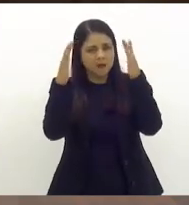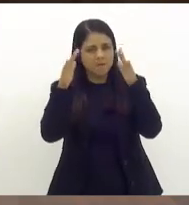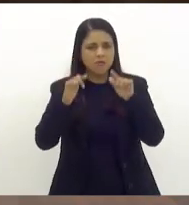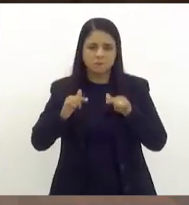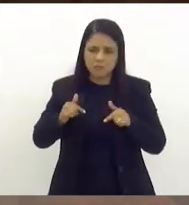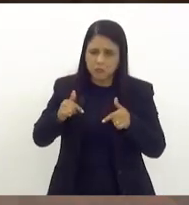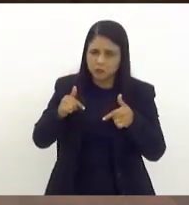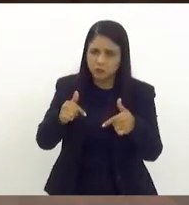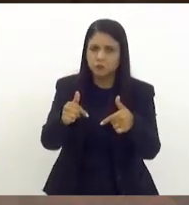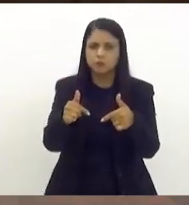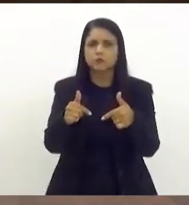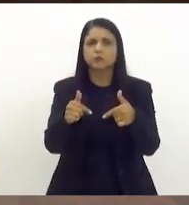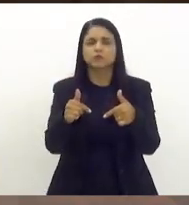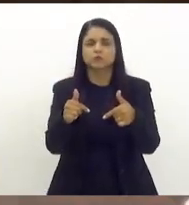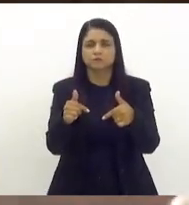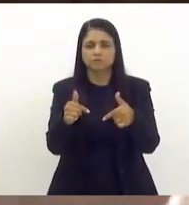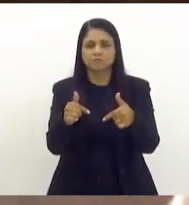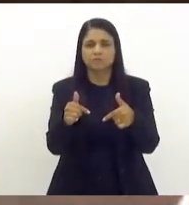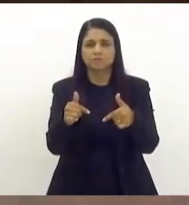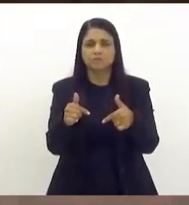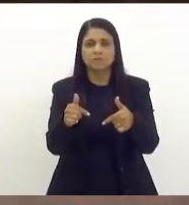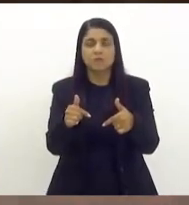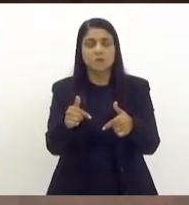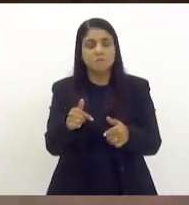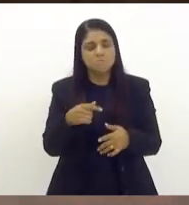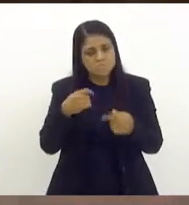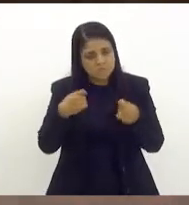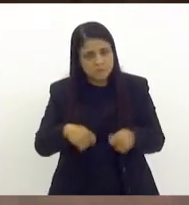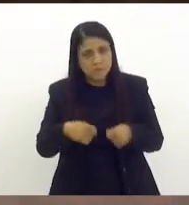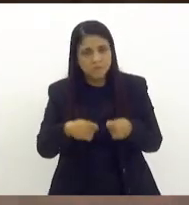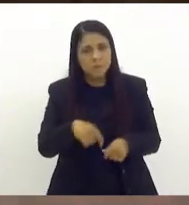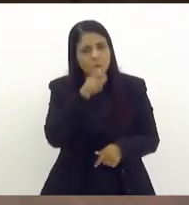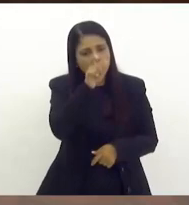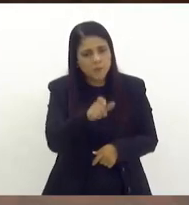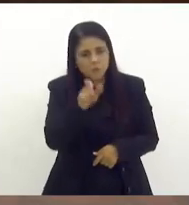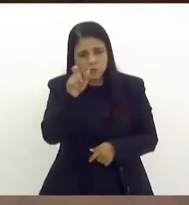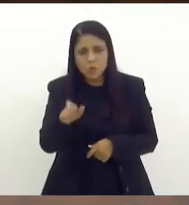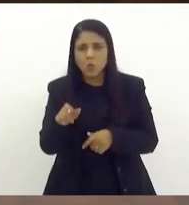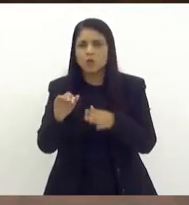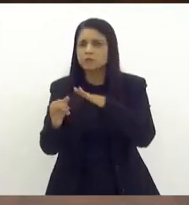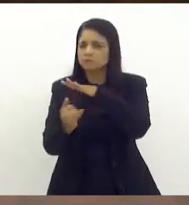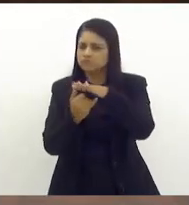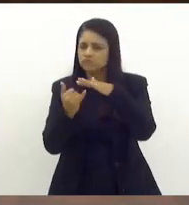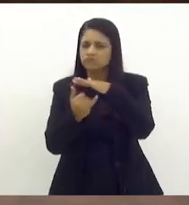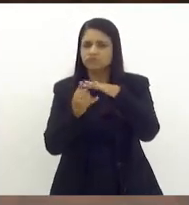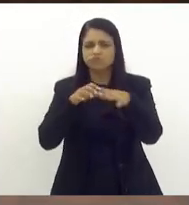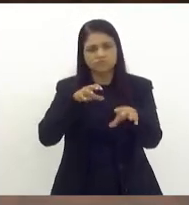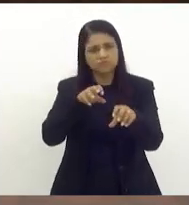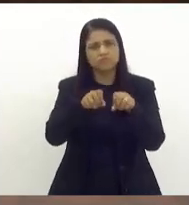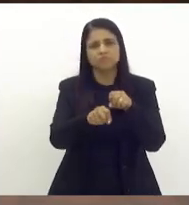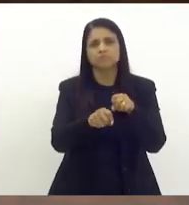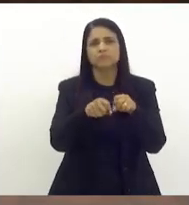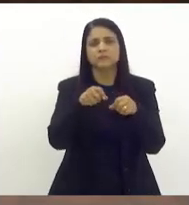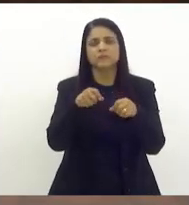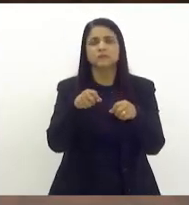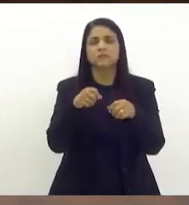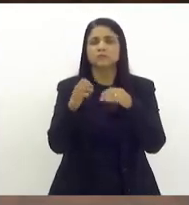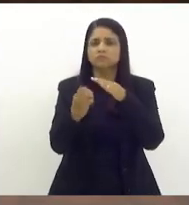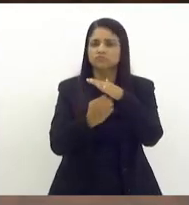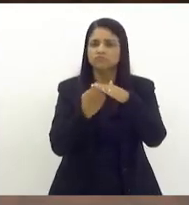sua atitude nós temos que ter pessoas honradas nas nossas instituições de segurança do Estado do Rio de Janeiro